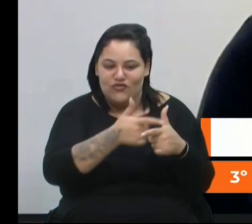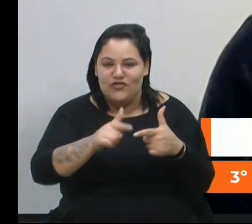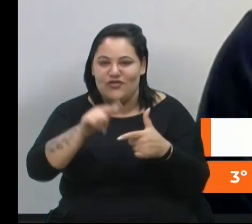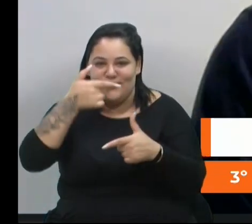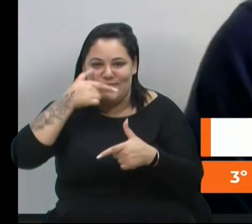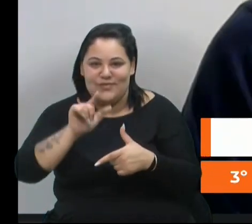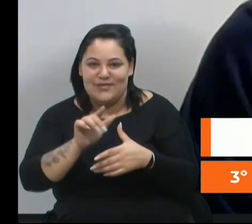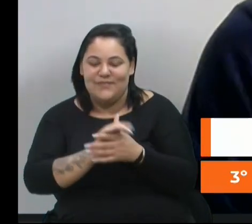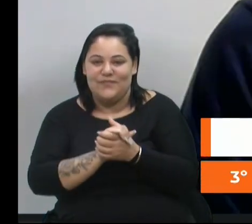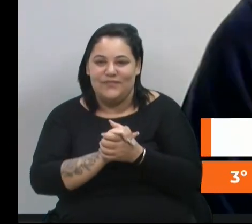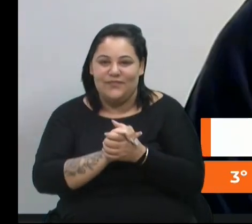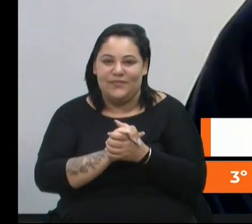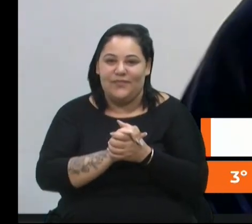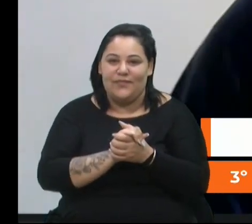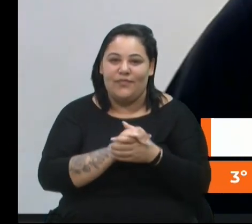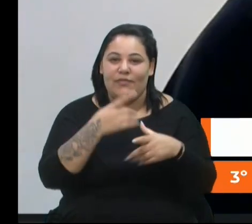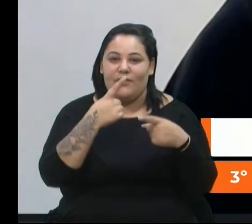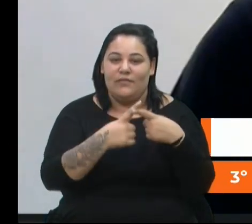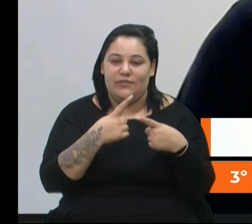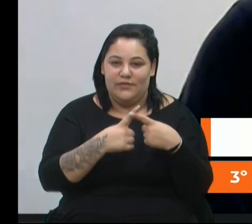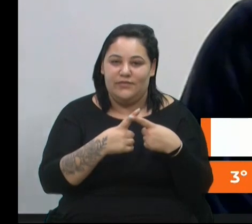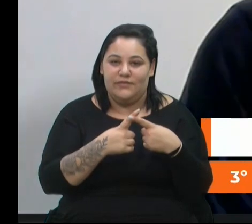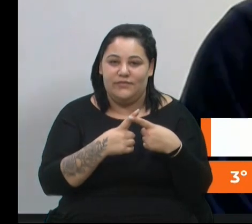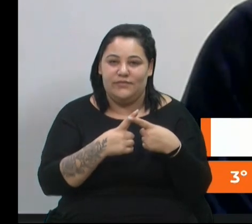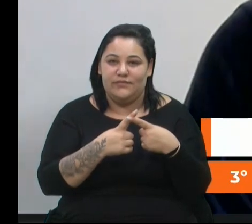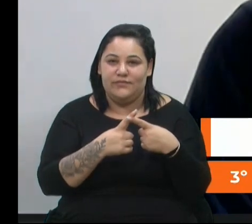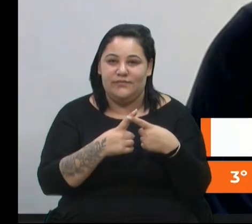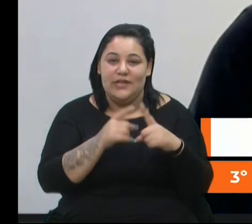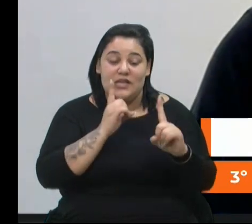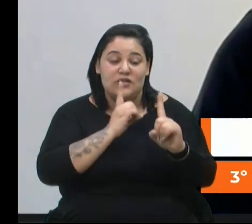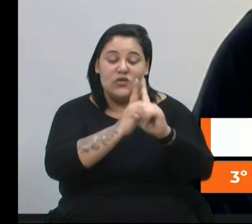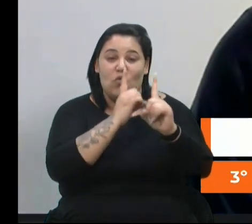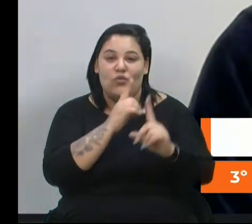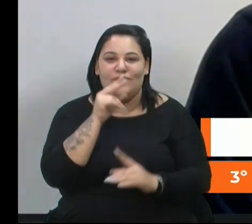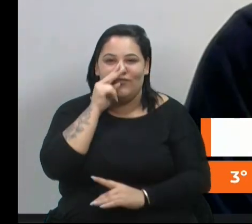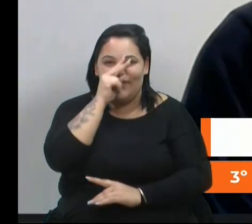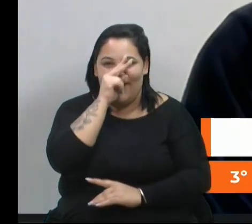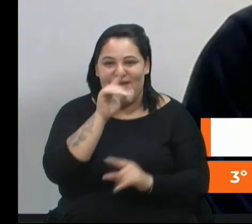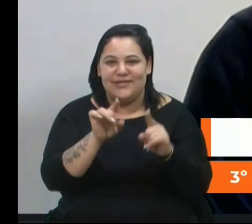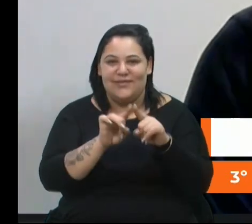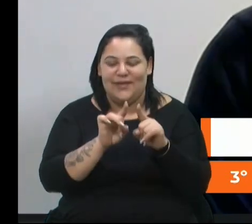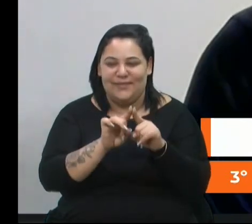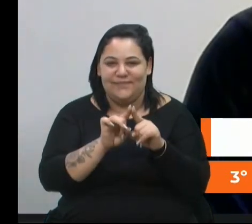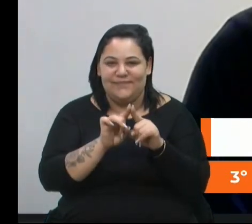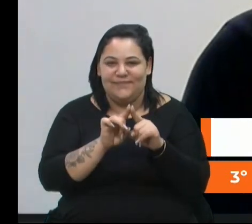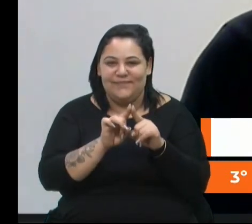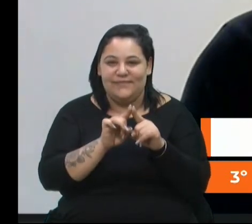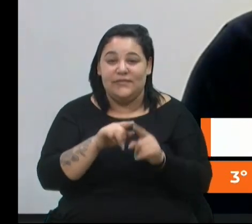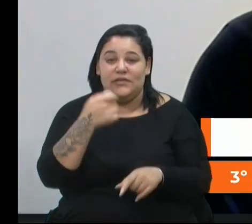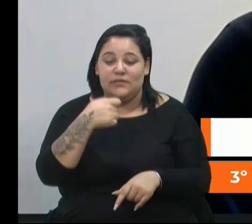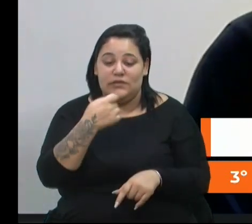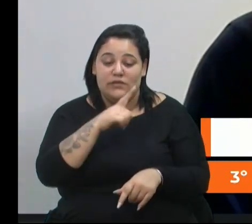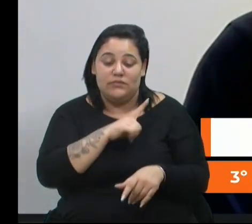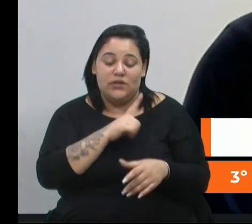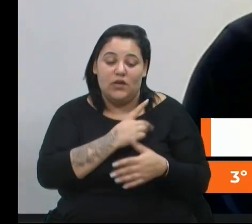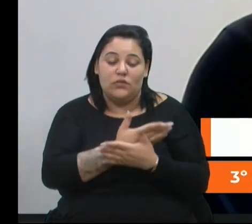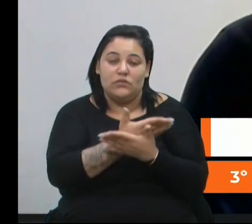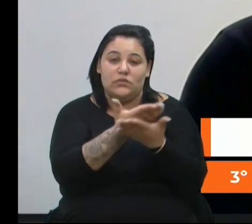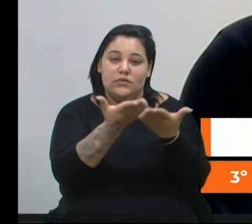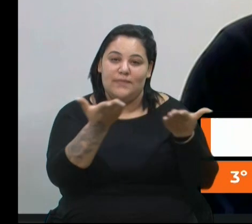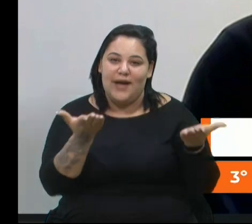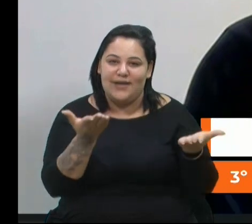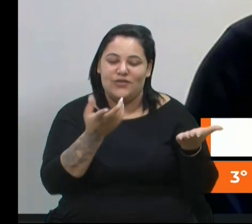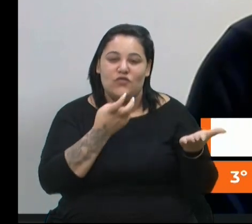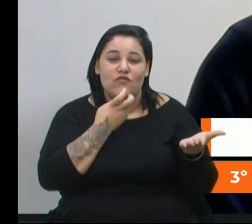conquistar? Porque à medida em que se encontram, se fortalecem, eles vão ganhando espaço, vão